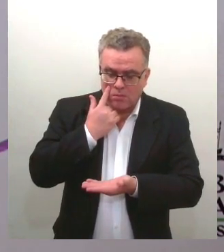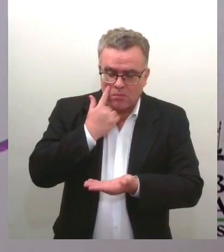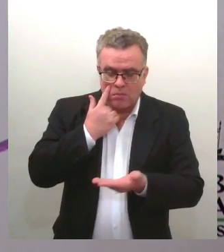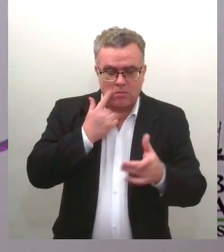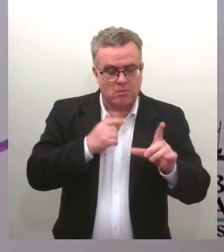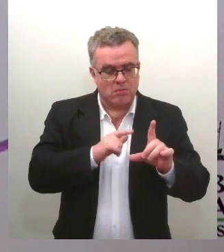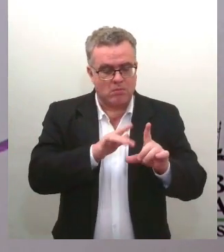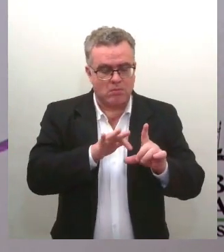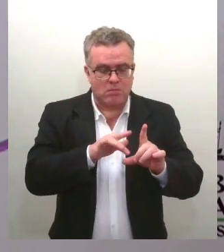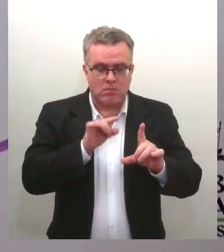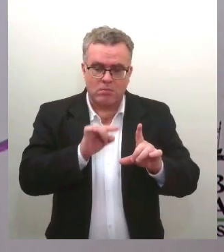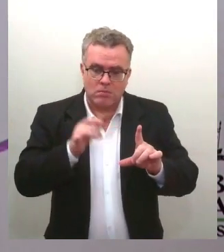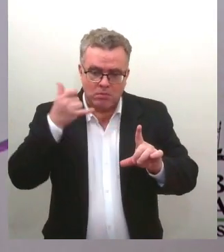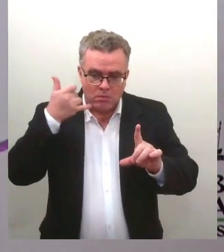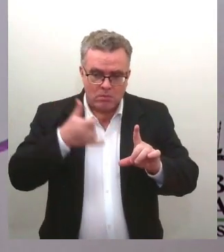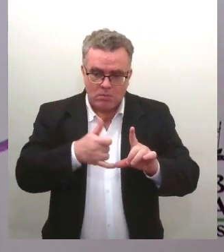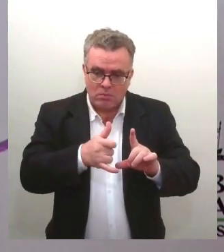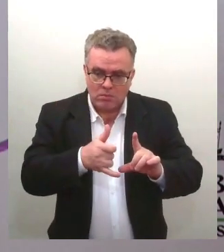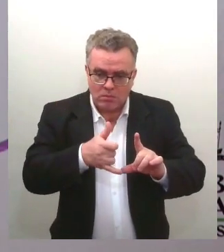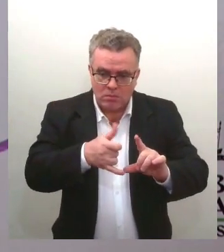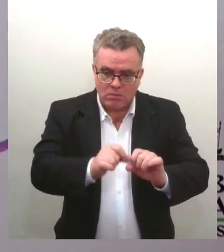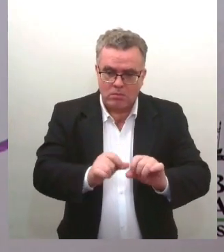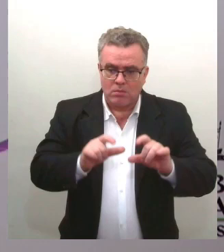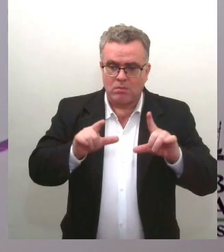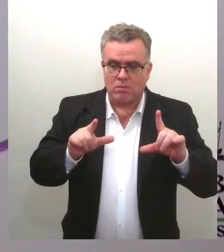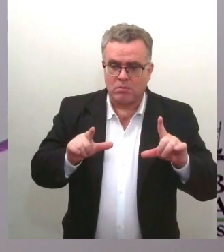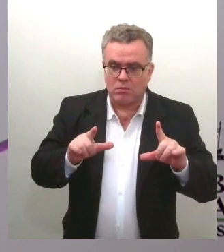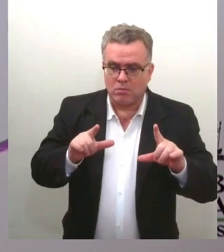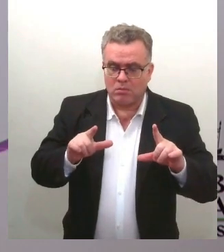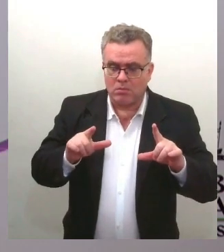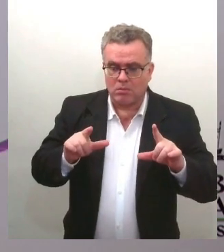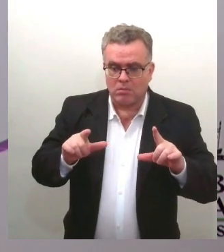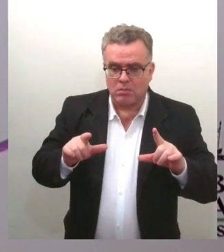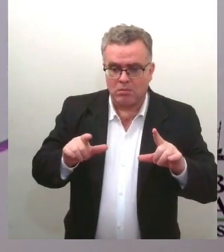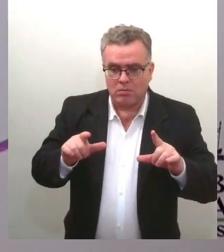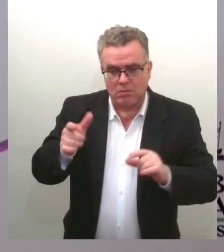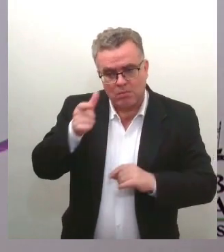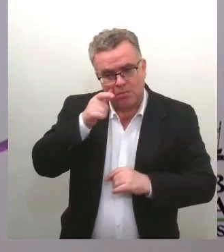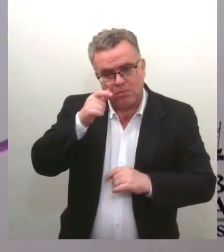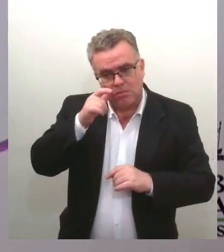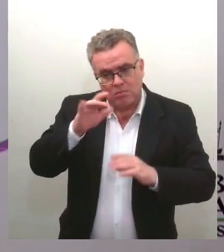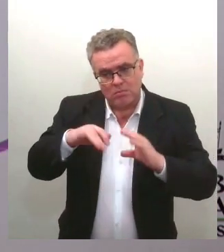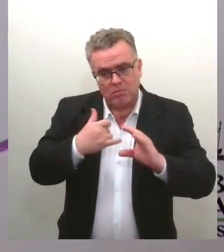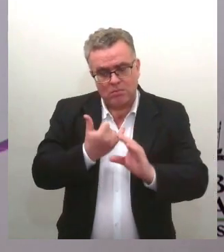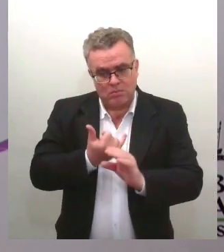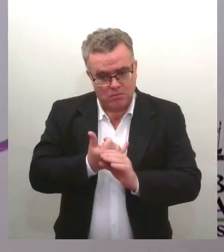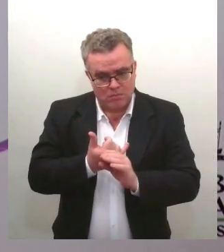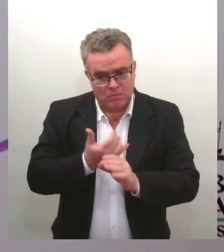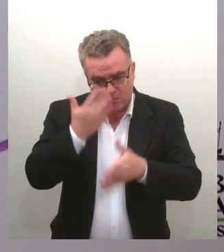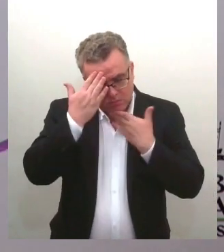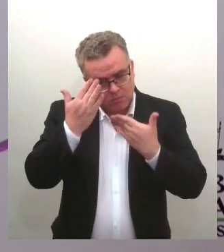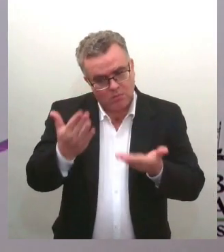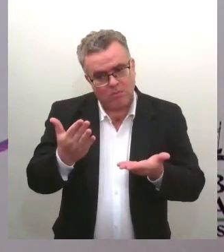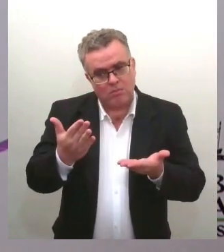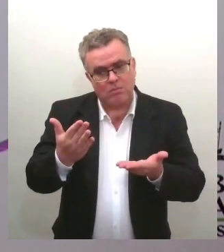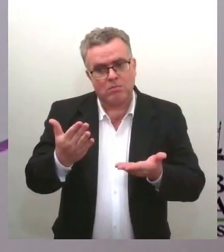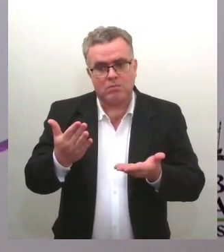você também pode acessar o nosso canal no YouTube. Muito obrigado pela companhia e até o nosso próximo encontro.